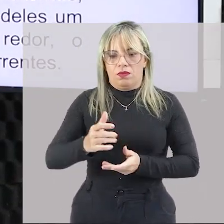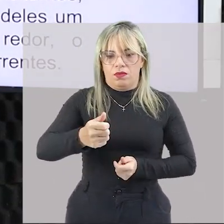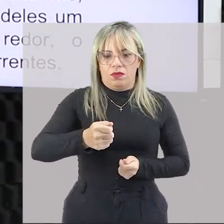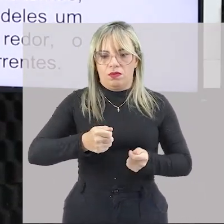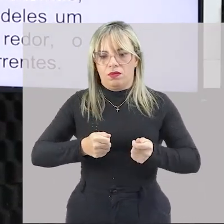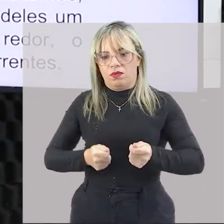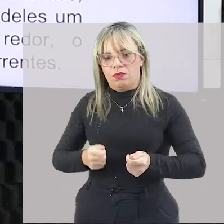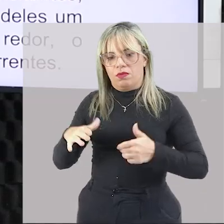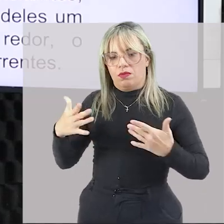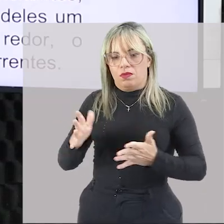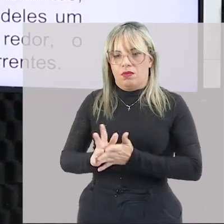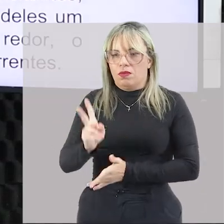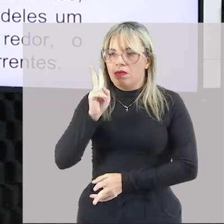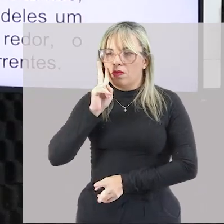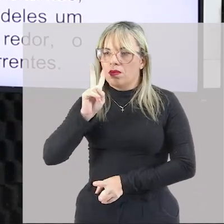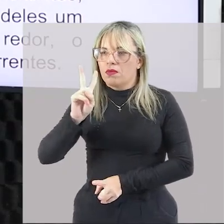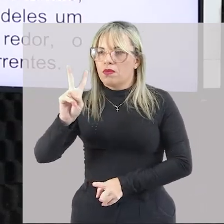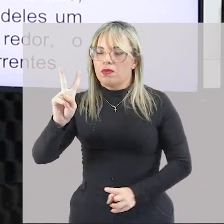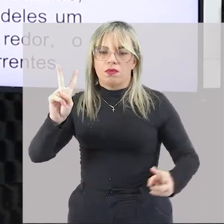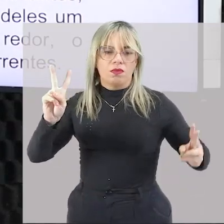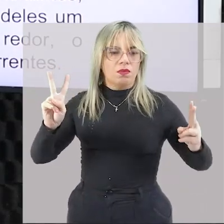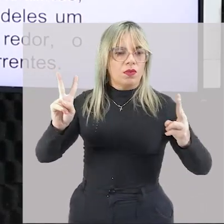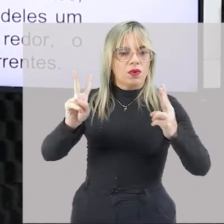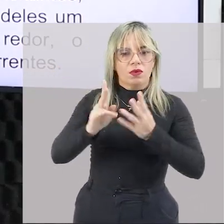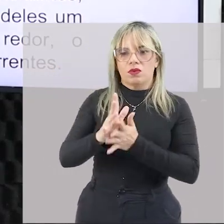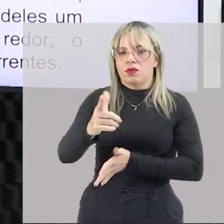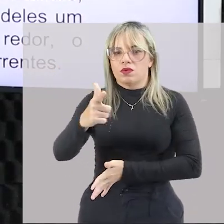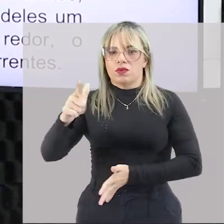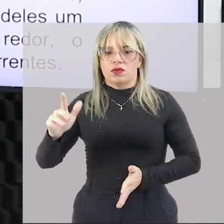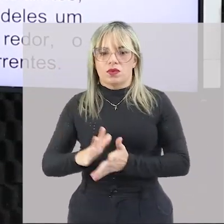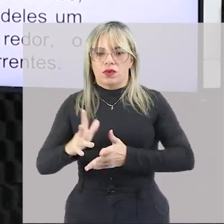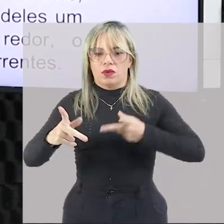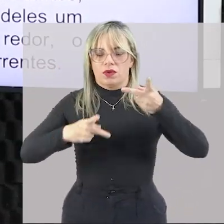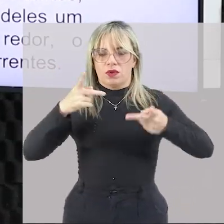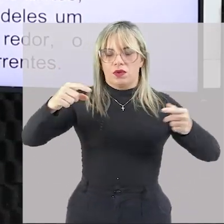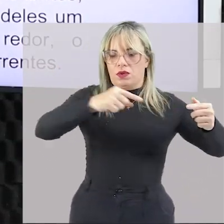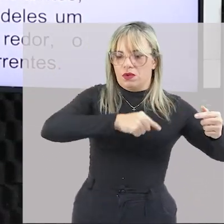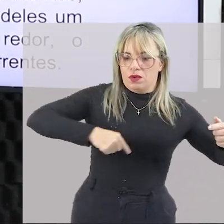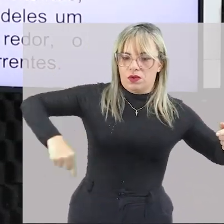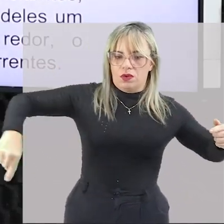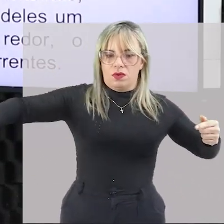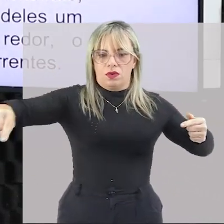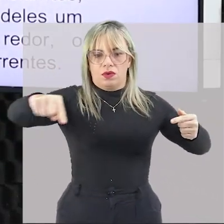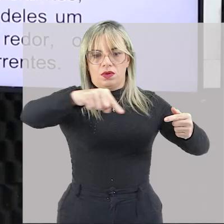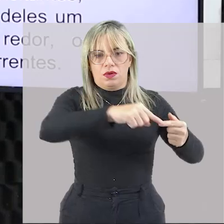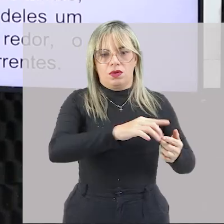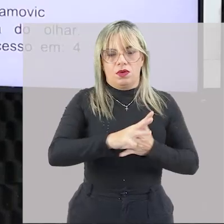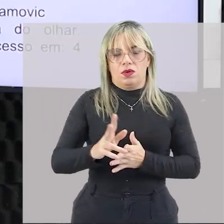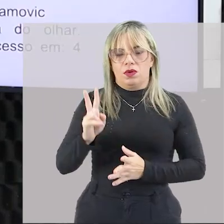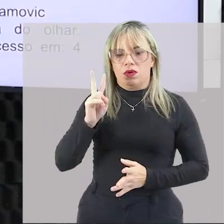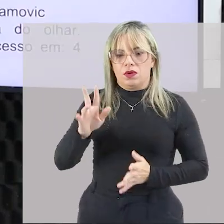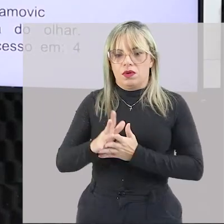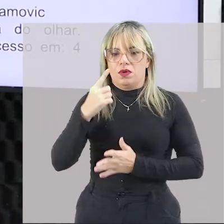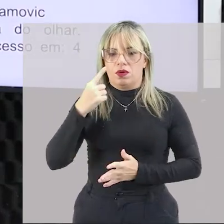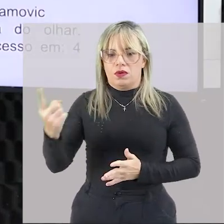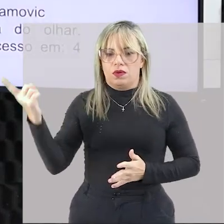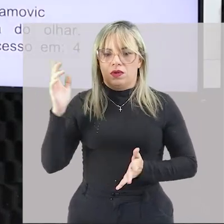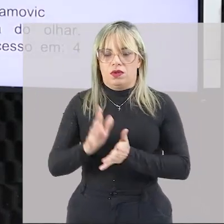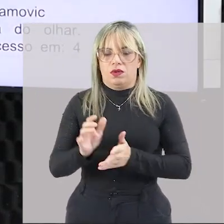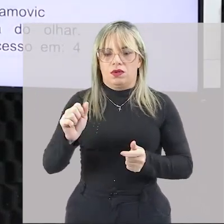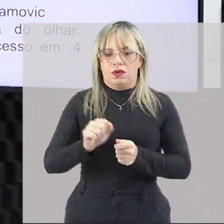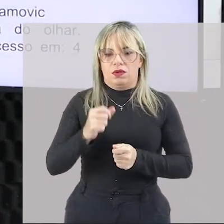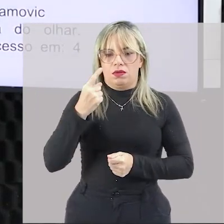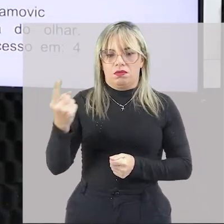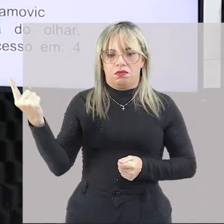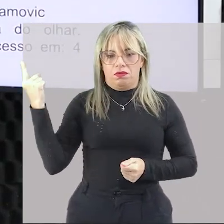deles um longo olhar sem palavras. Ao redor, o público assistia a essas cenas recorrentes. Era isto aqui.